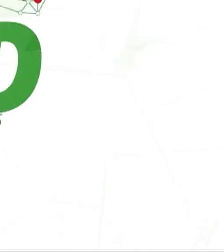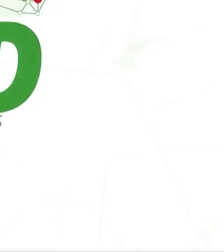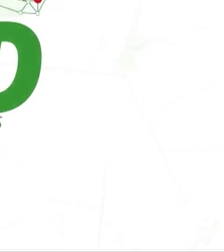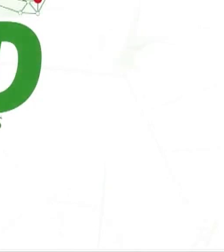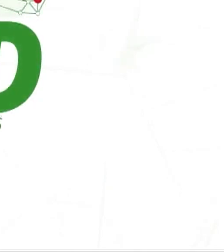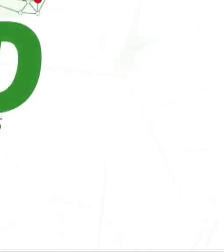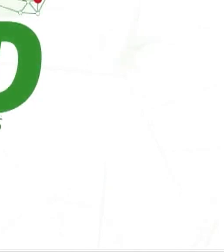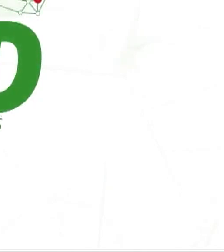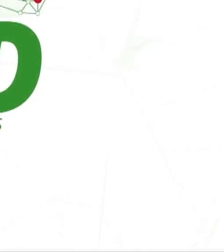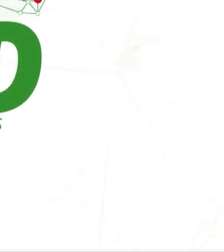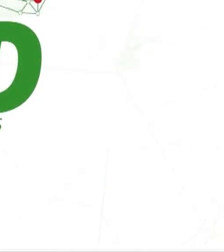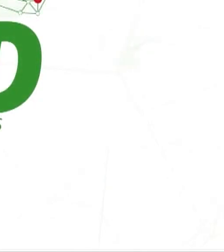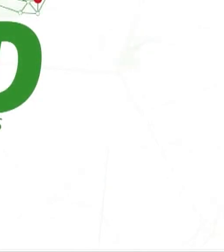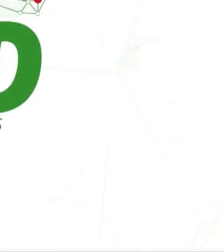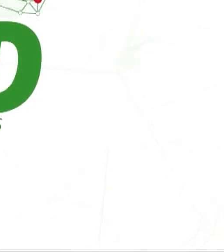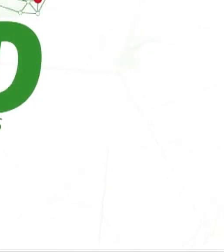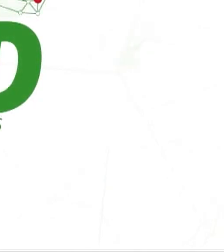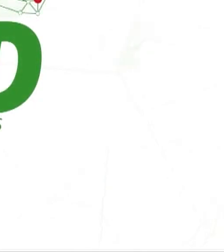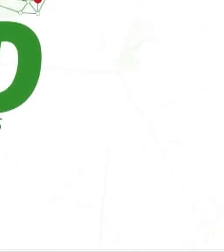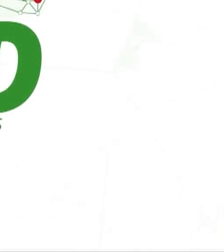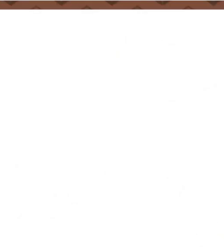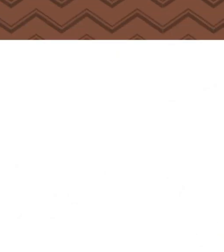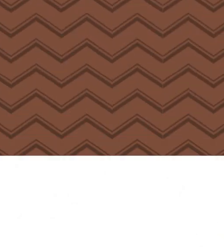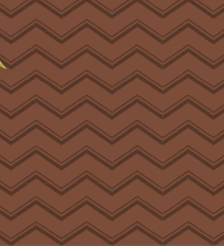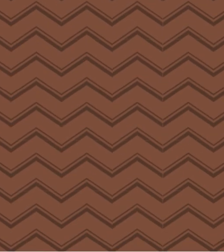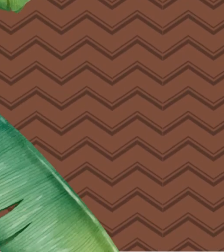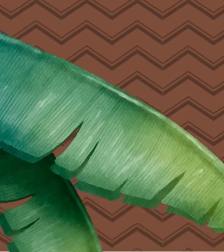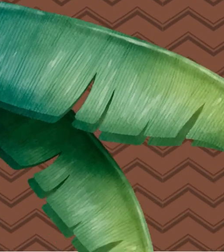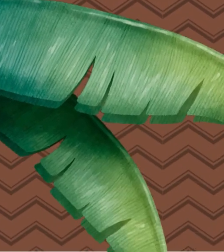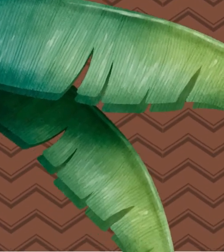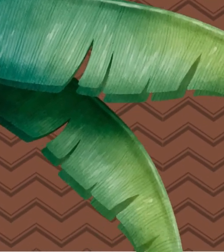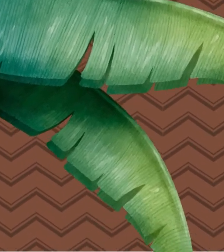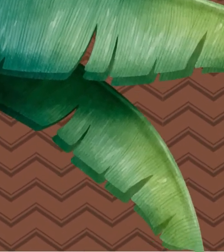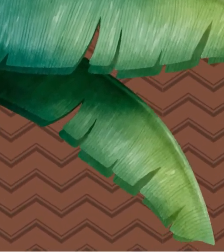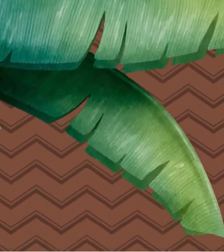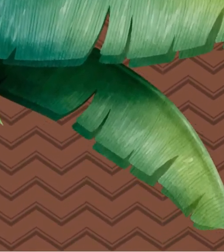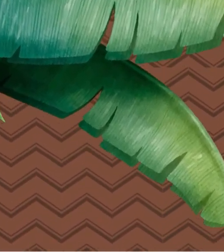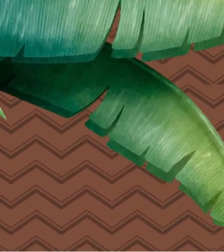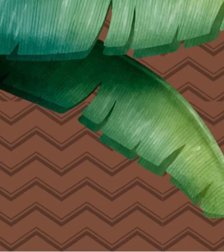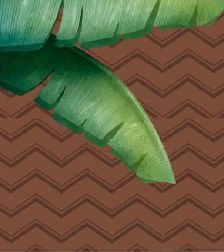Educação à distância, mudando realidades.